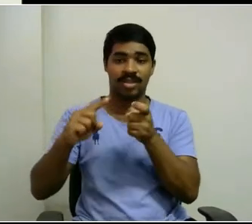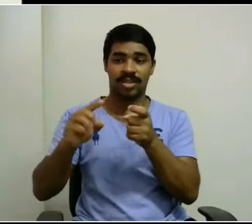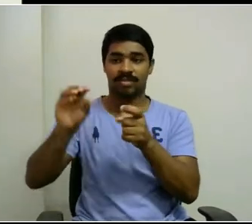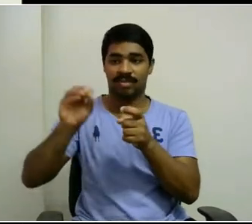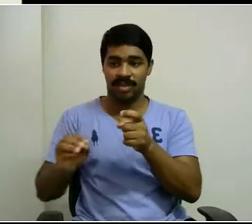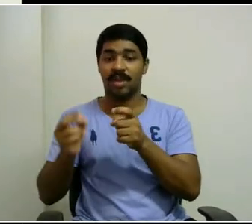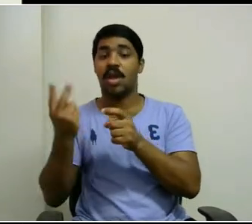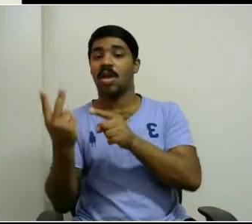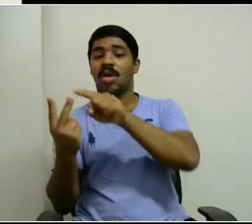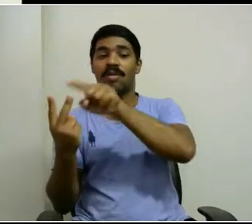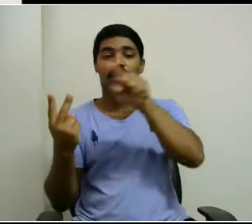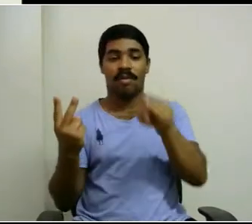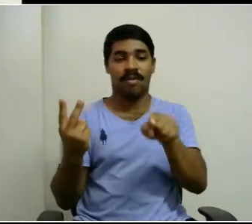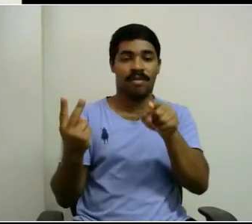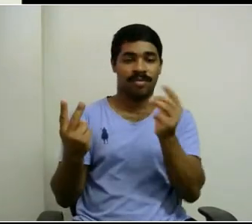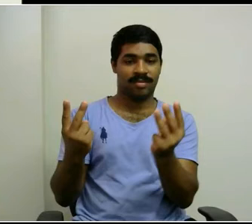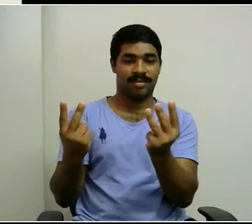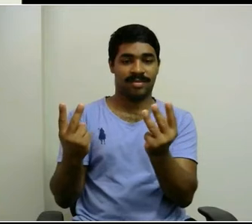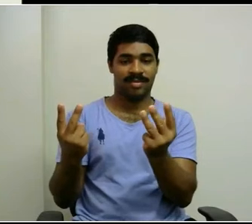vezes 3, 6.